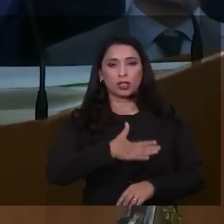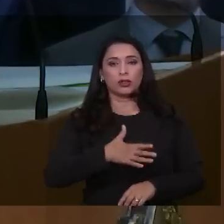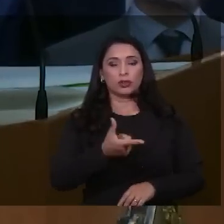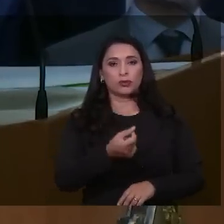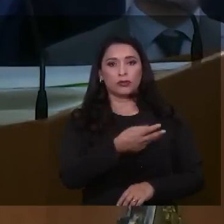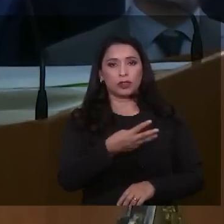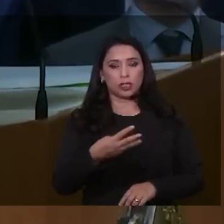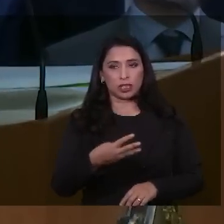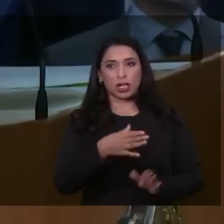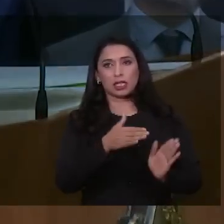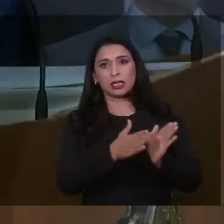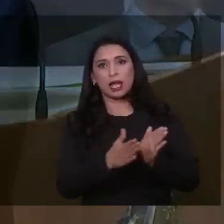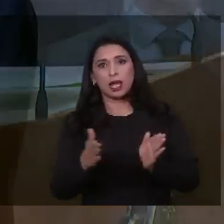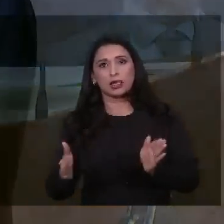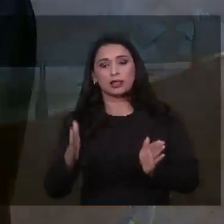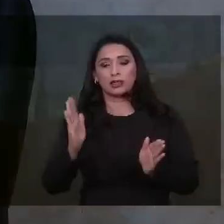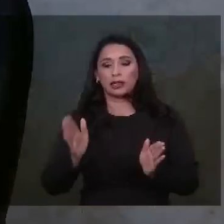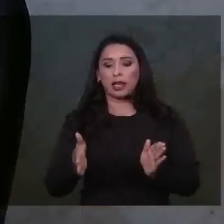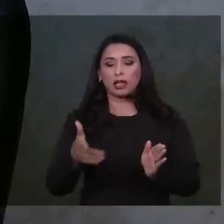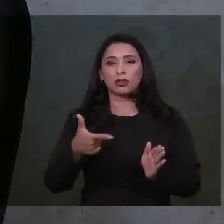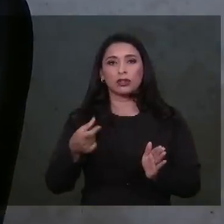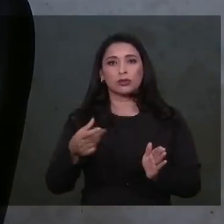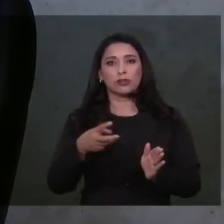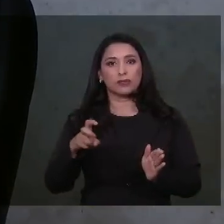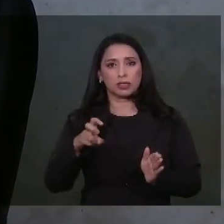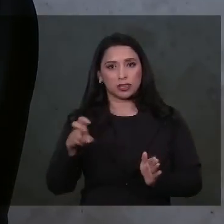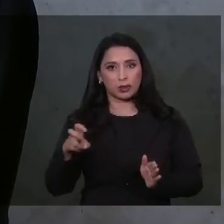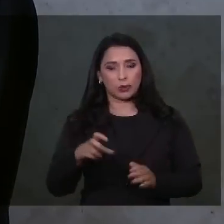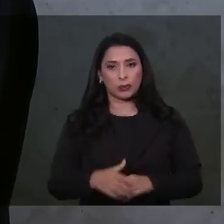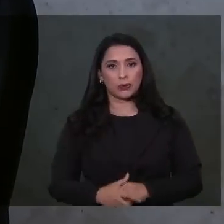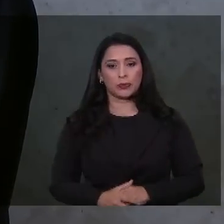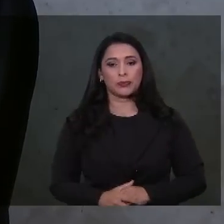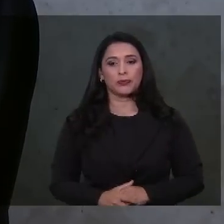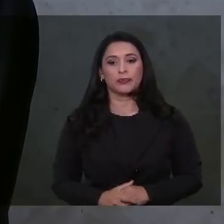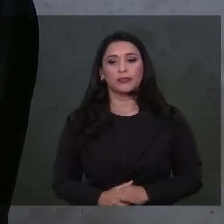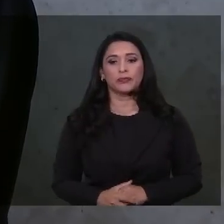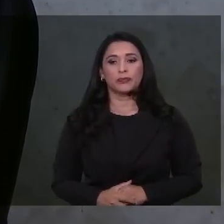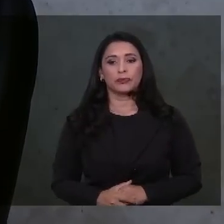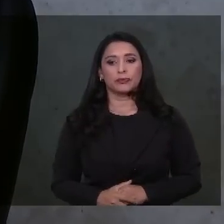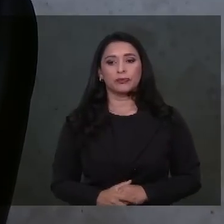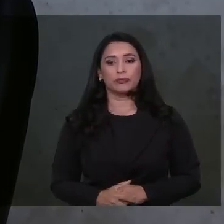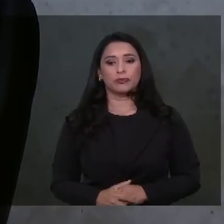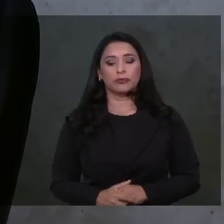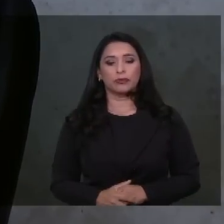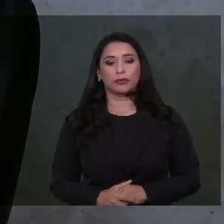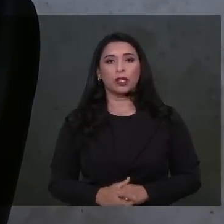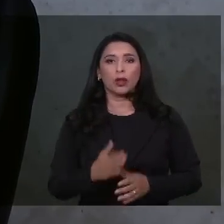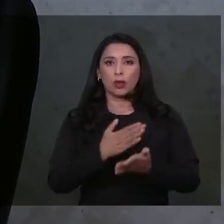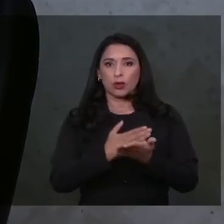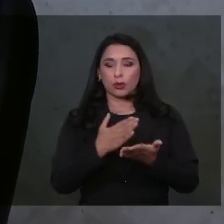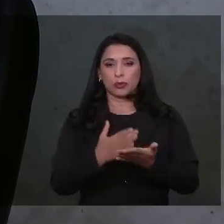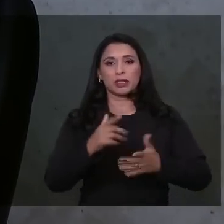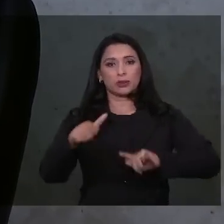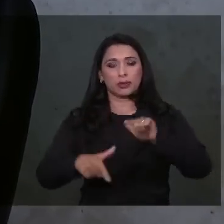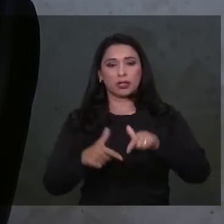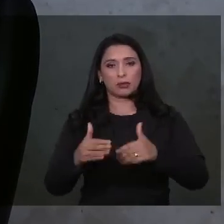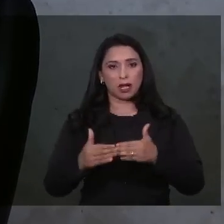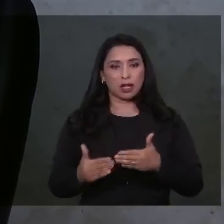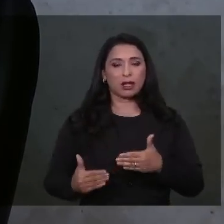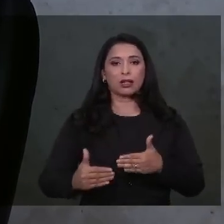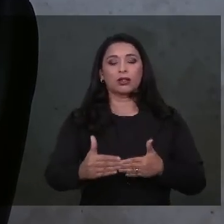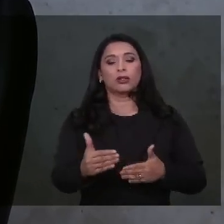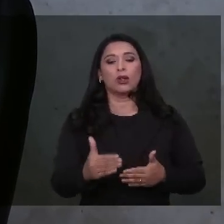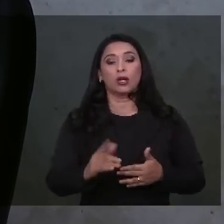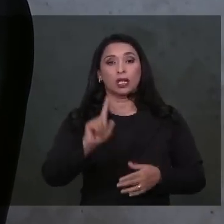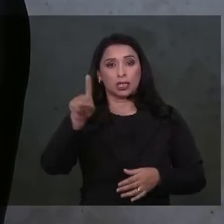2023 a 2025. Entrando em exercício nesta data, após prestar